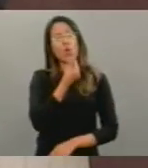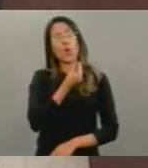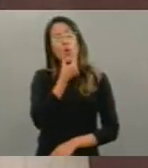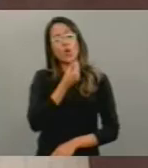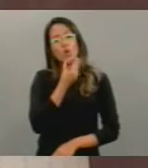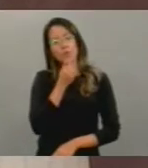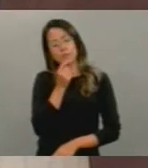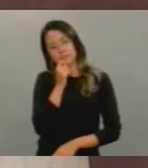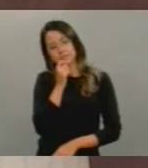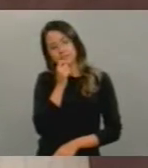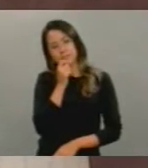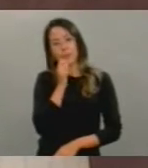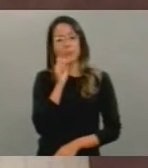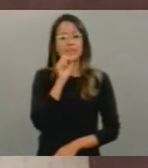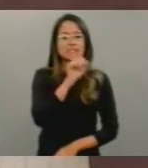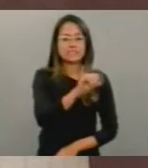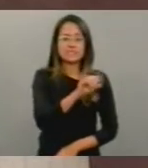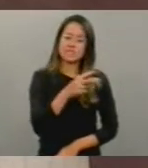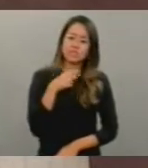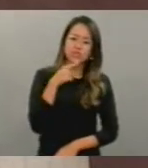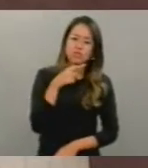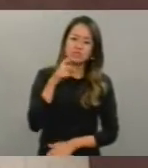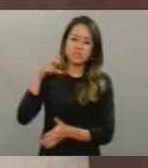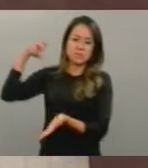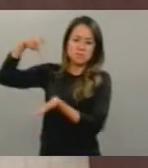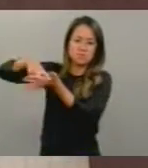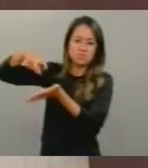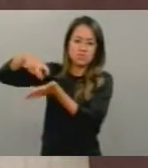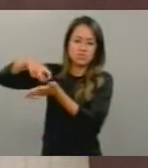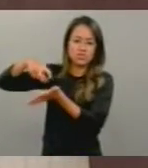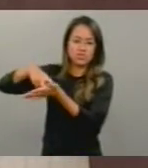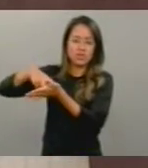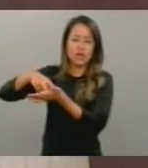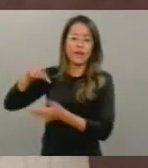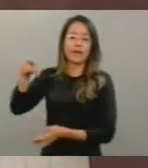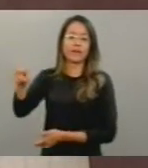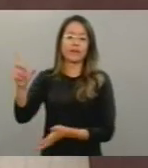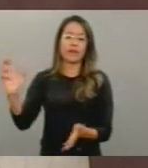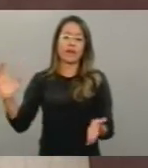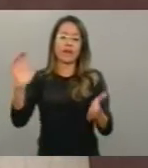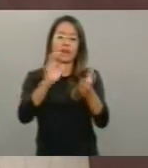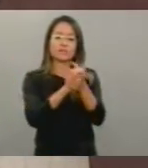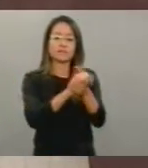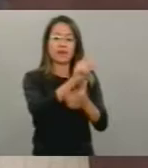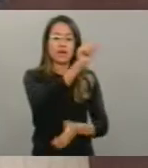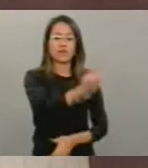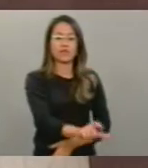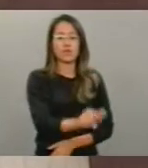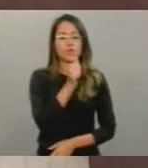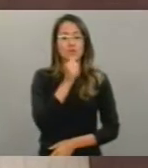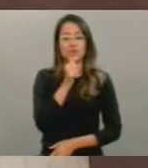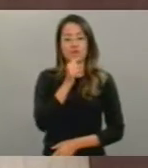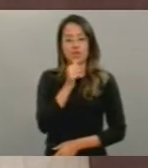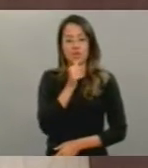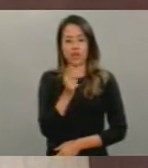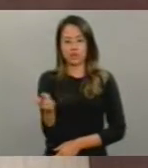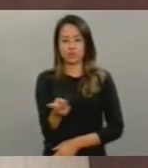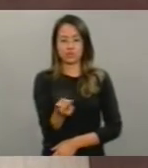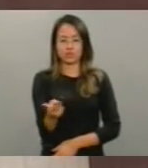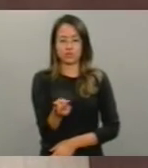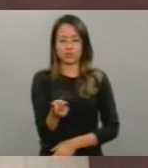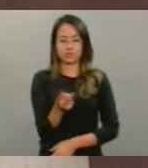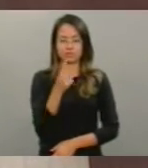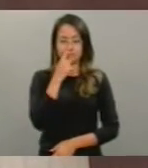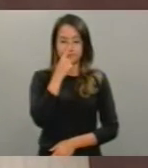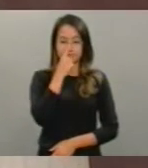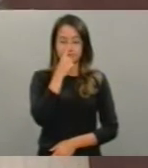não é possível punir o agressor, quando ele casava com a agredida. Vejam só, isso havia